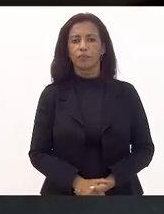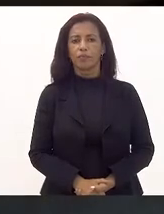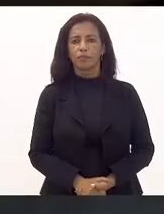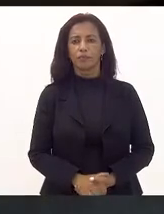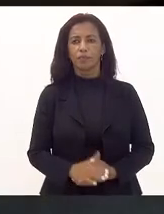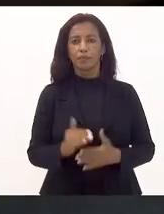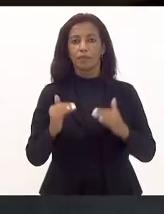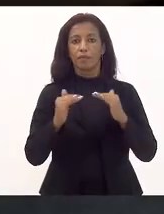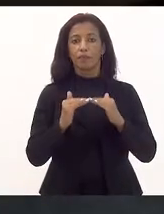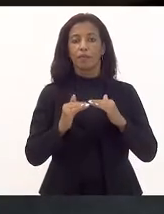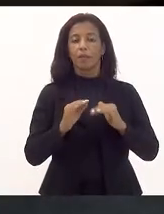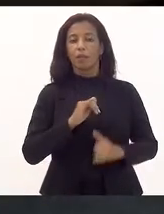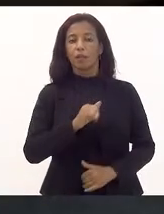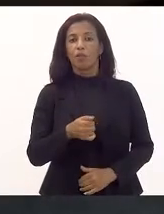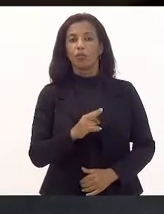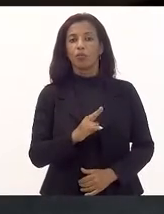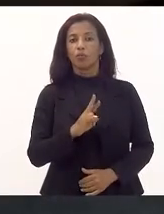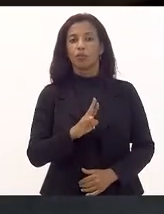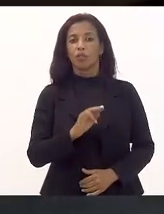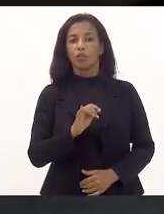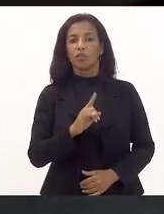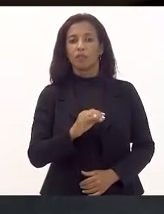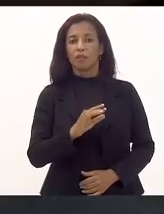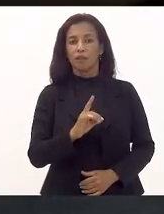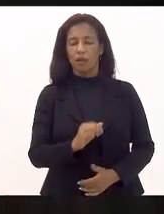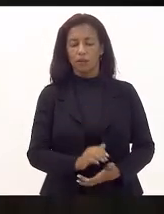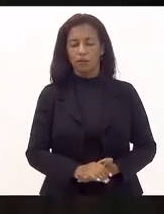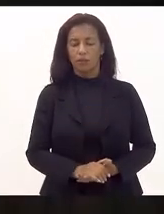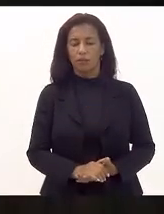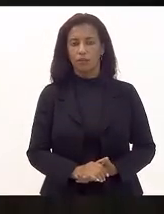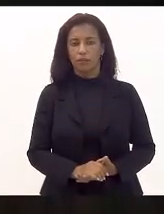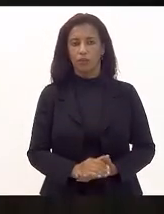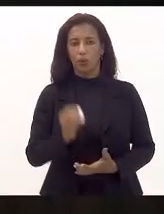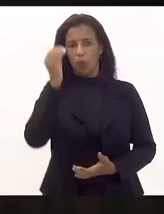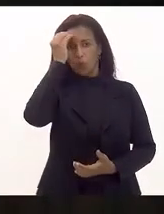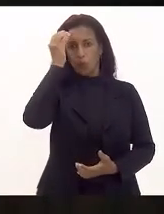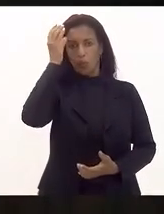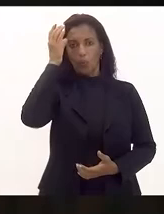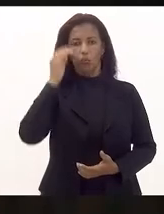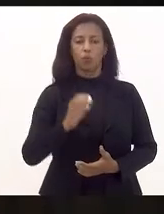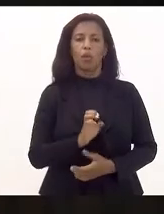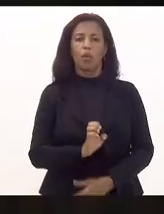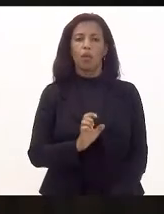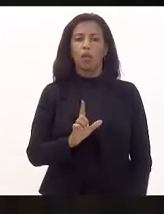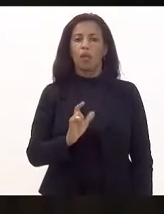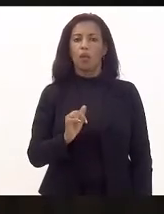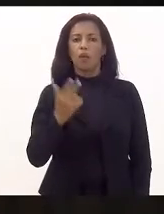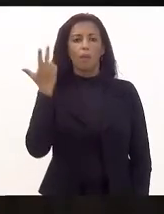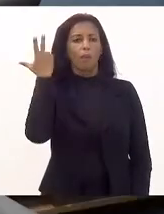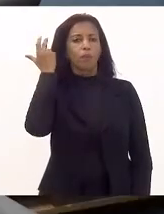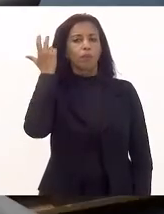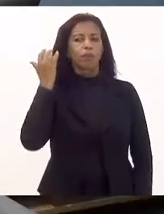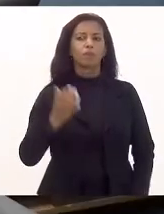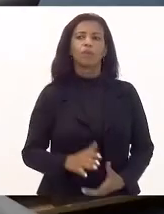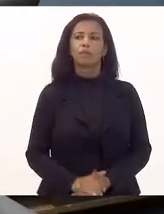Senhor presidente, pareceres pela juridicidade. Pela Comissão de Cultura, deputado Eliomar Coelho.